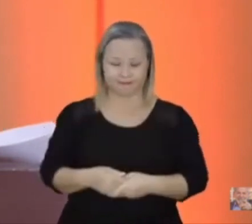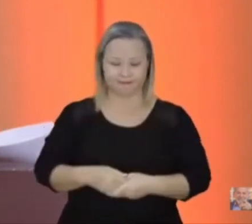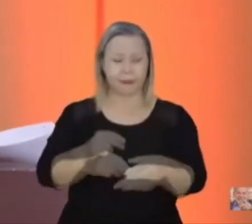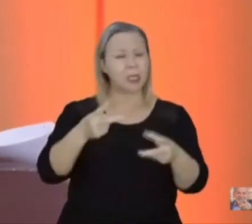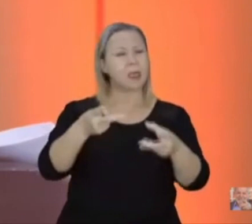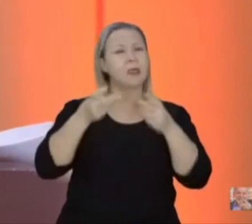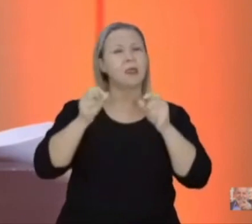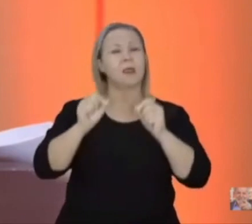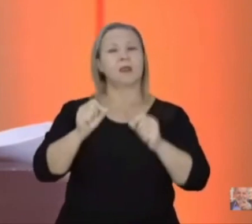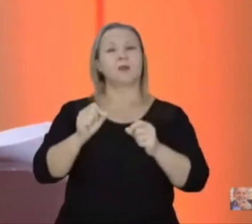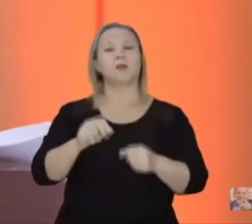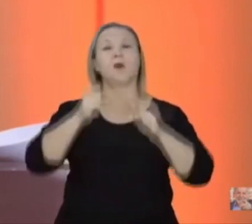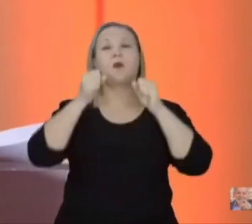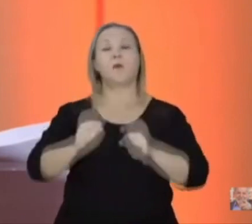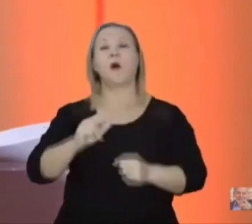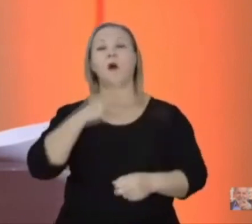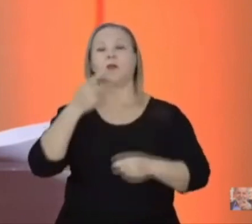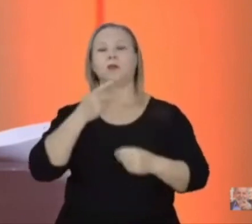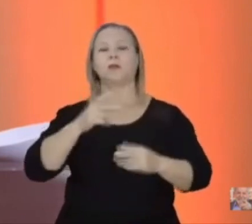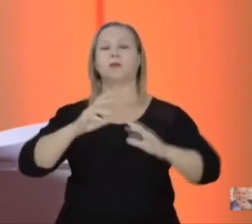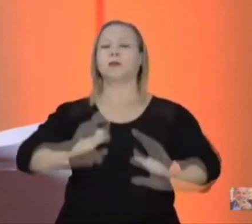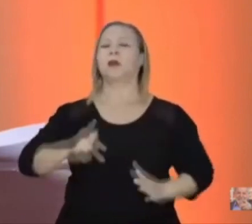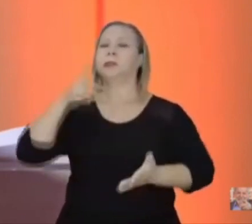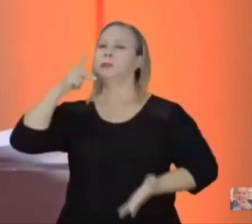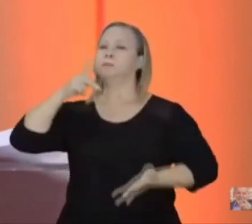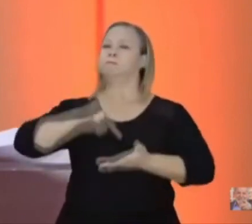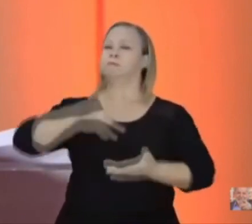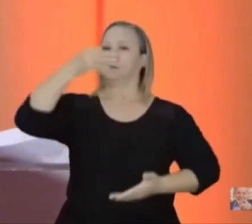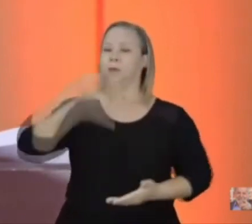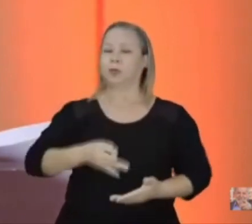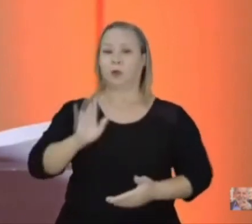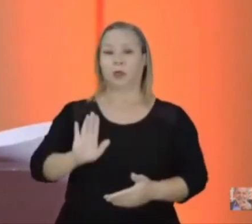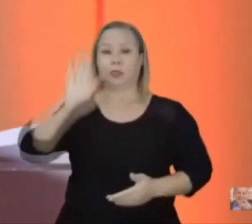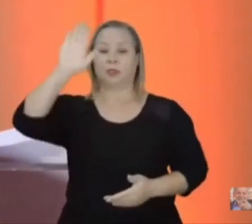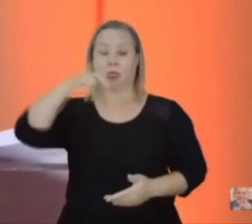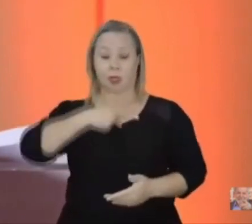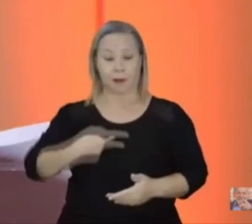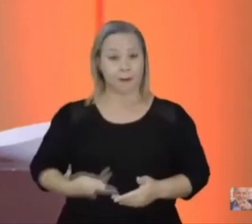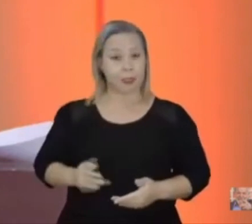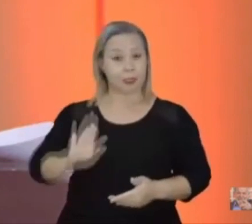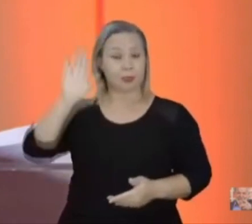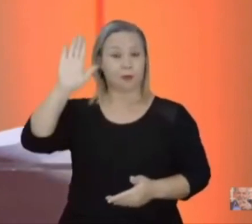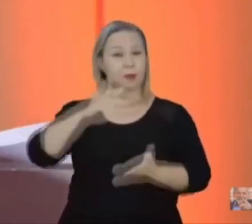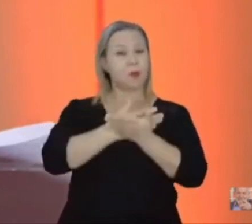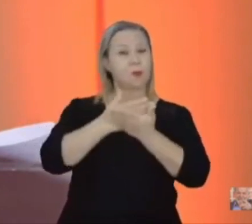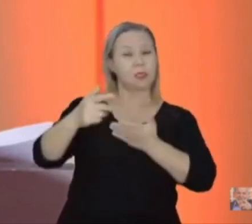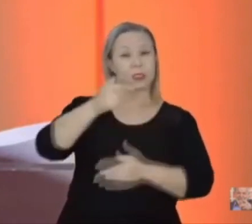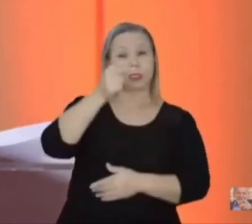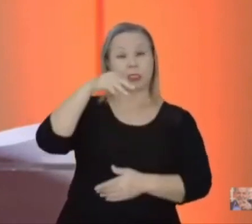dizer categoricamente que eu sou candidato a presidente da República a partir do dia 7, quando